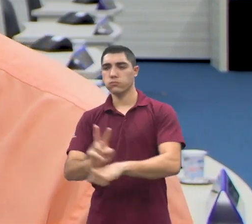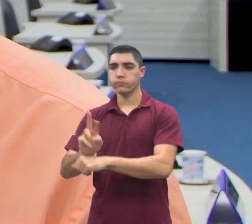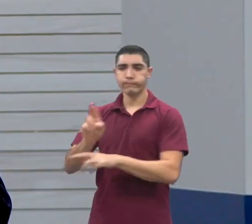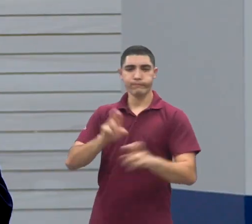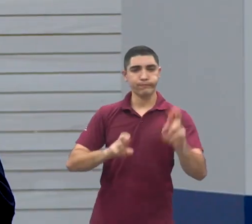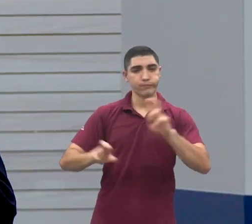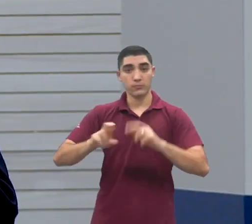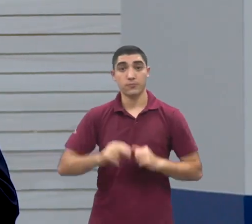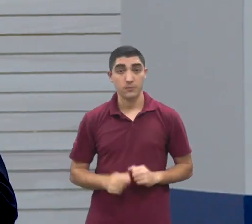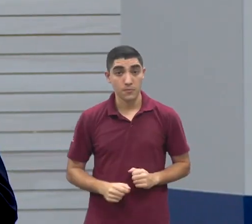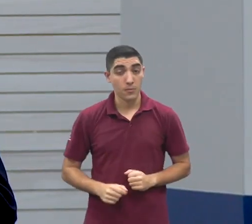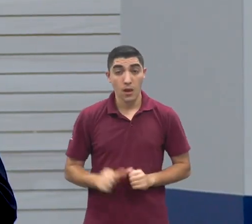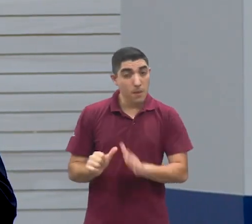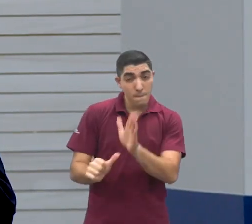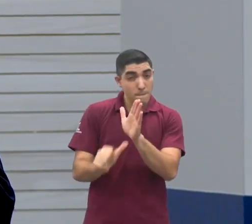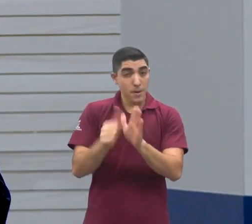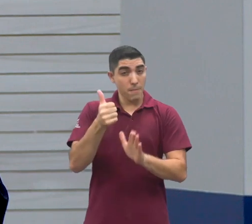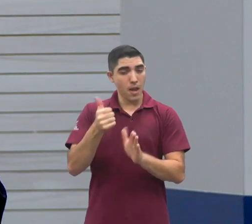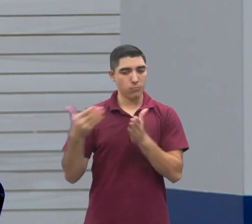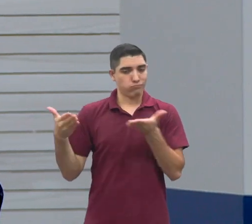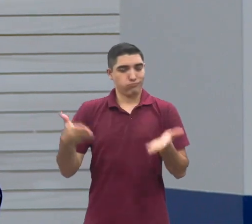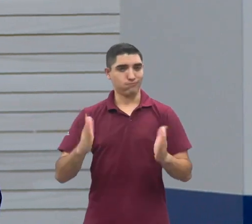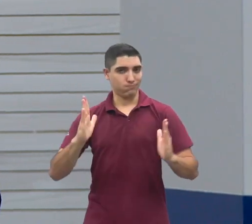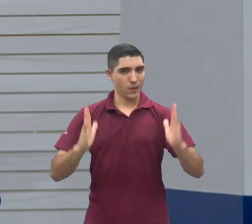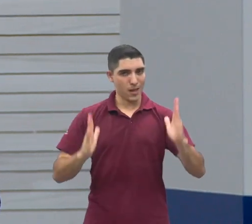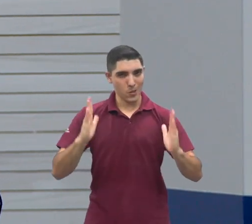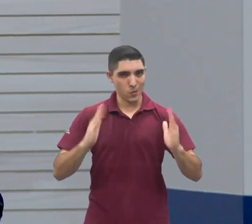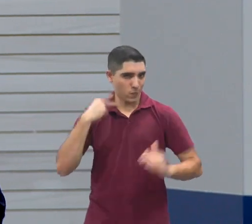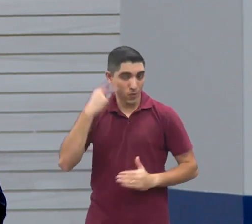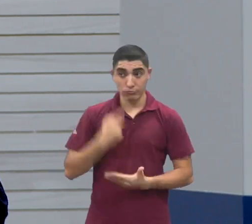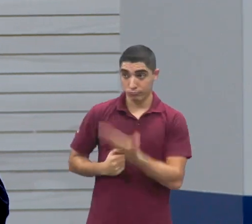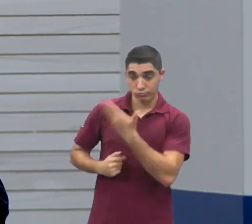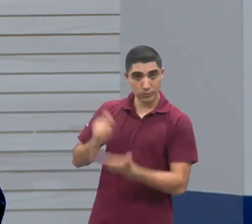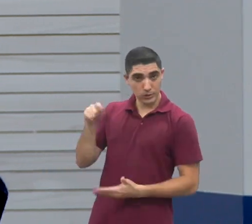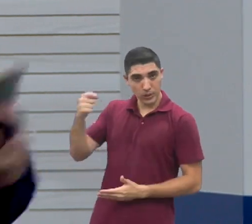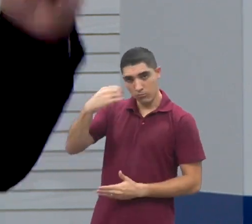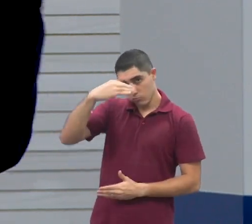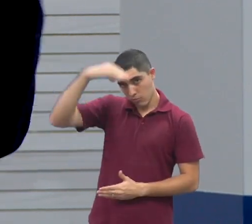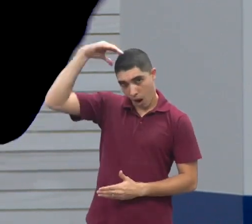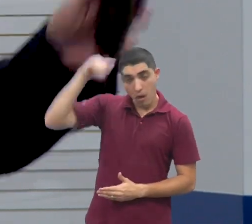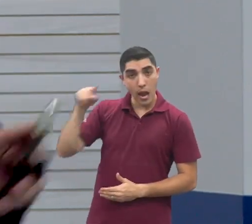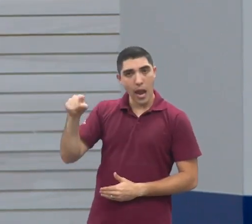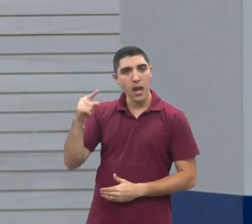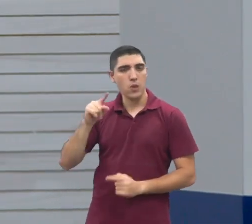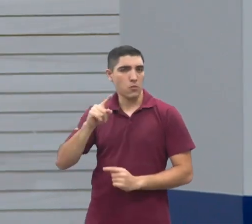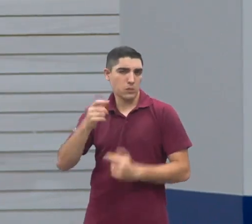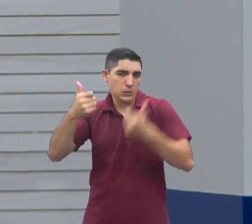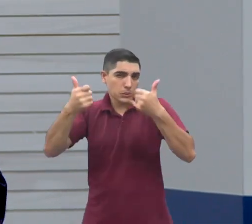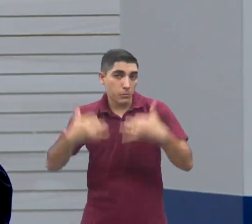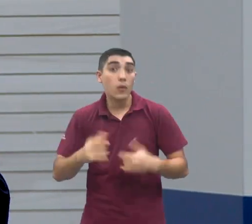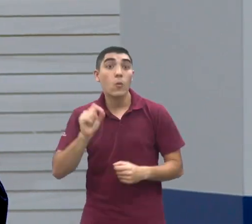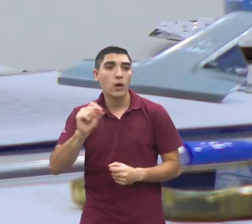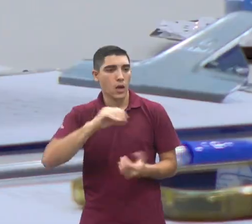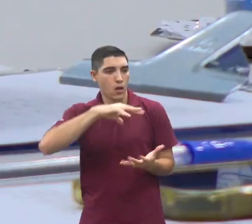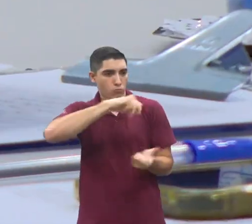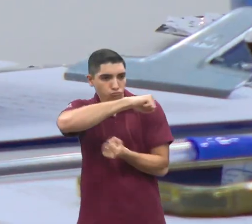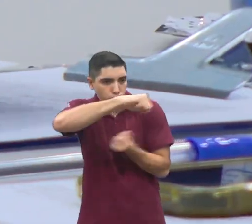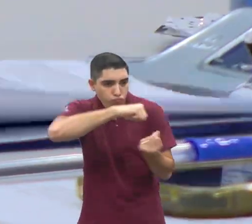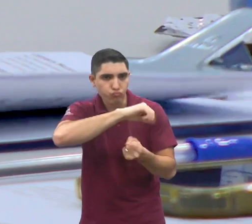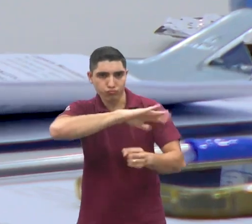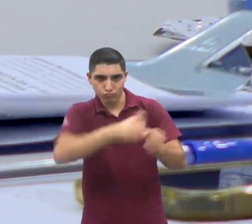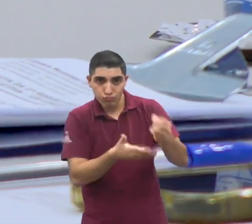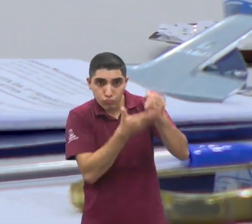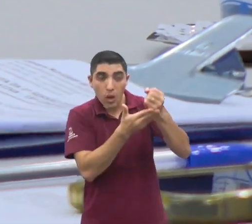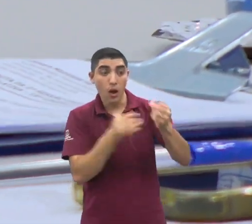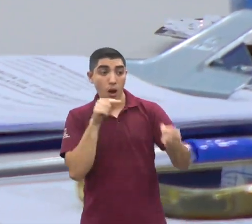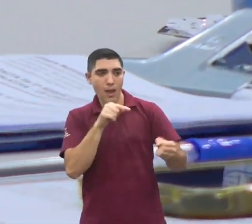pode fazer. Eleito para o primeiro mandato, o vereador Carlos Abranches defende que pensar na sustentabilidade é também